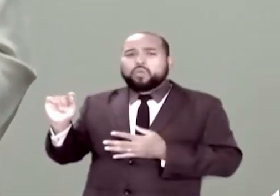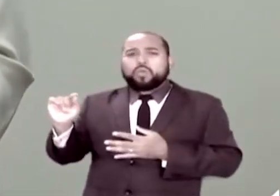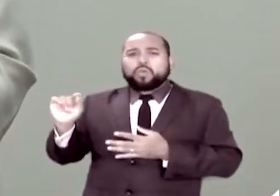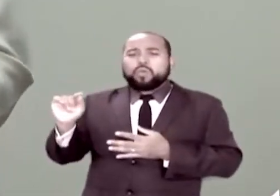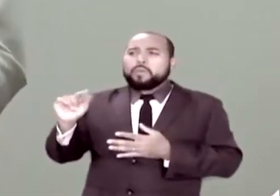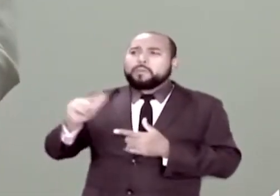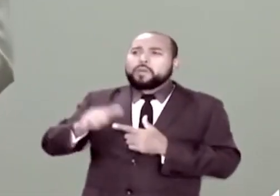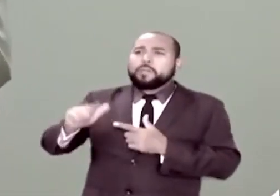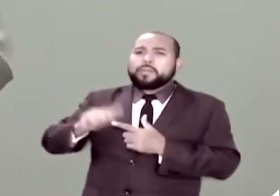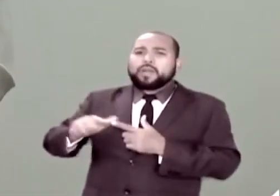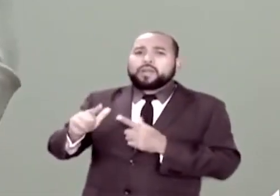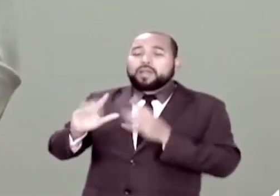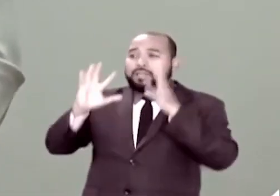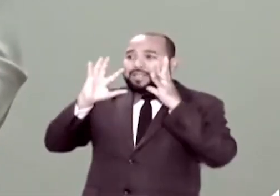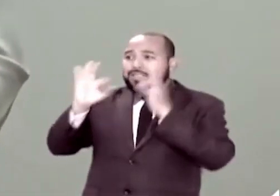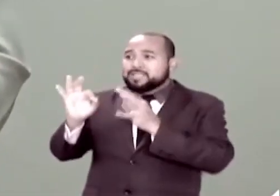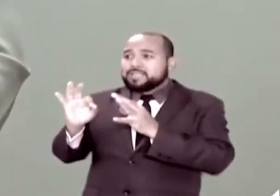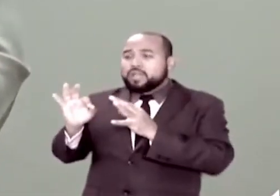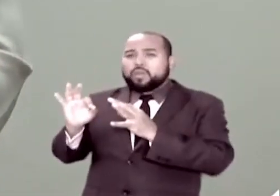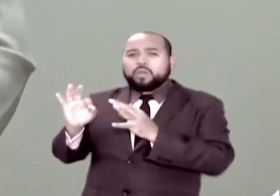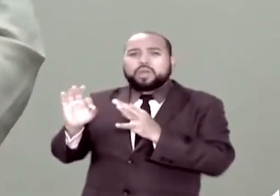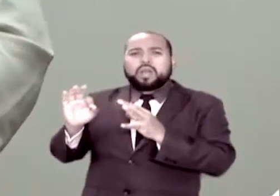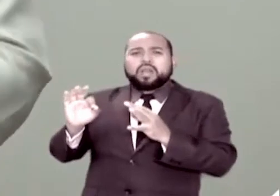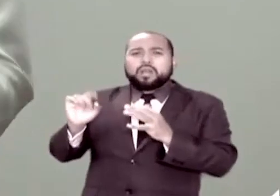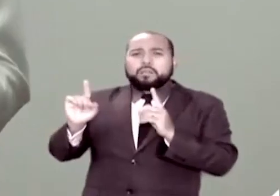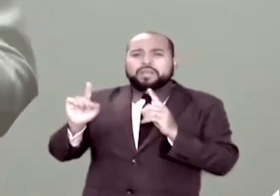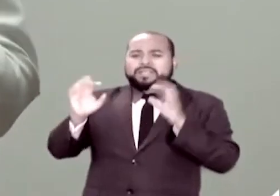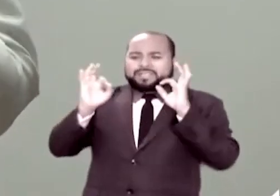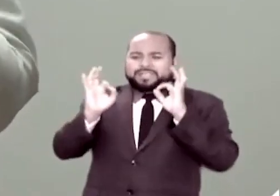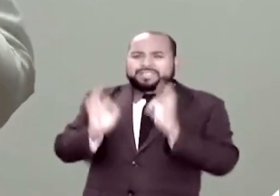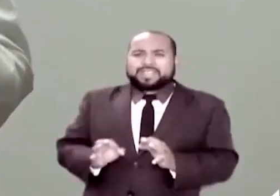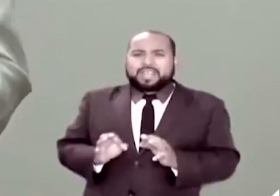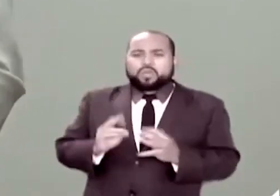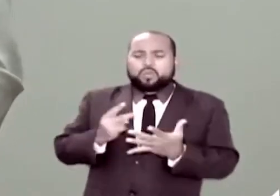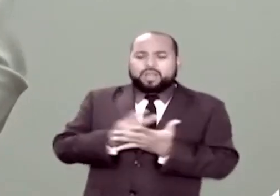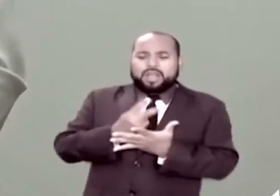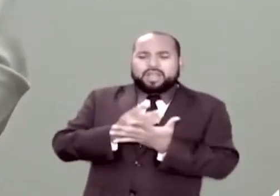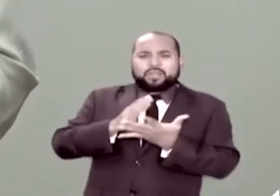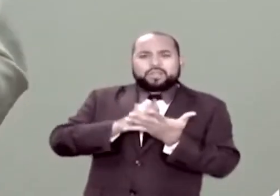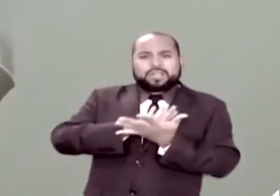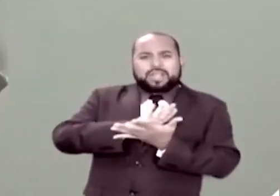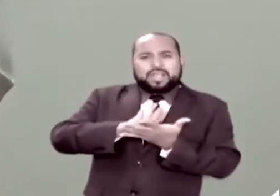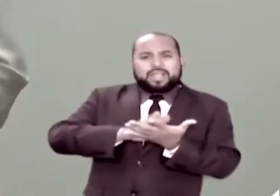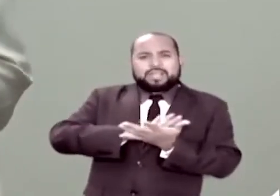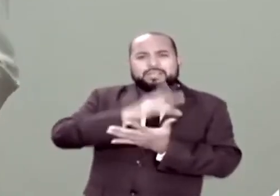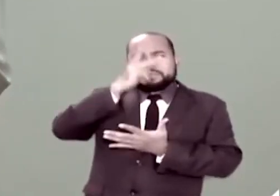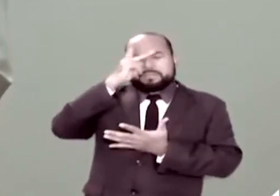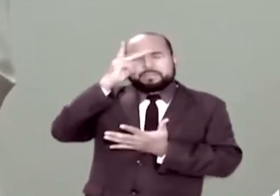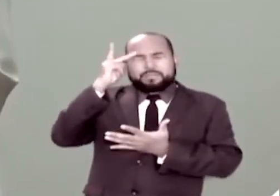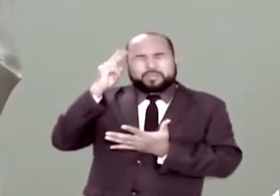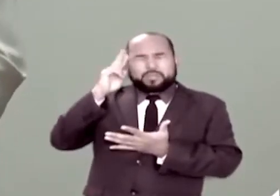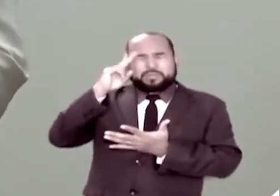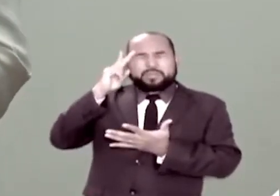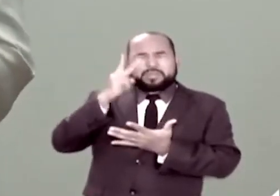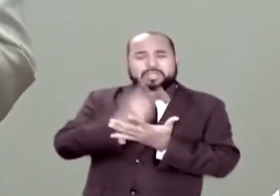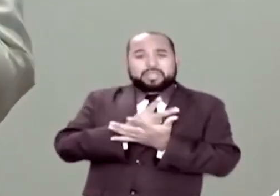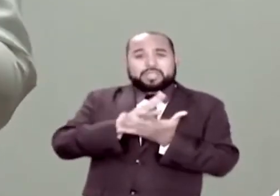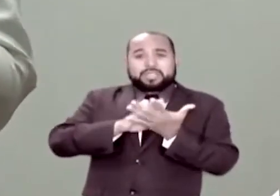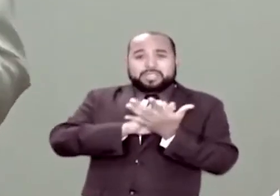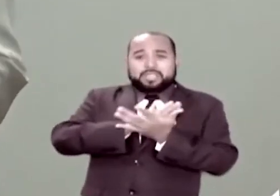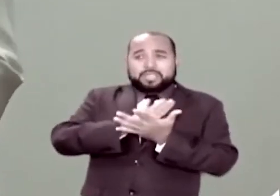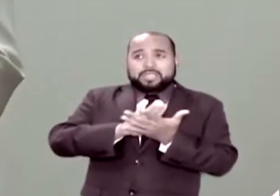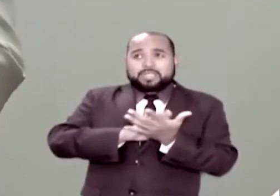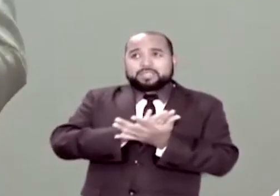demandas para que não tenha injustiça nesse edital para que não tenha pessoas sendo injustiçadas por erros de